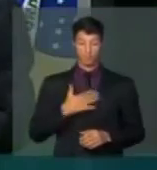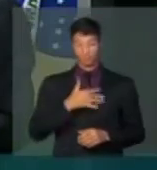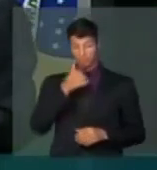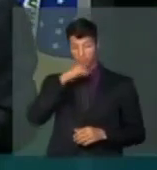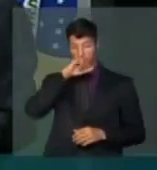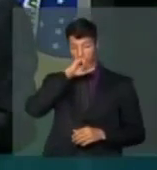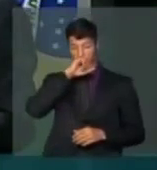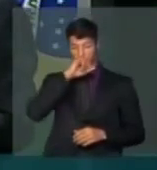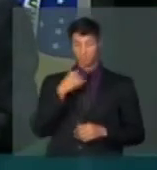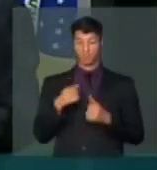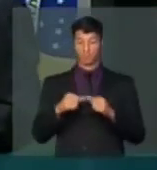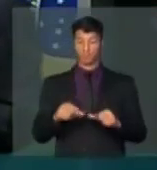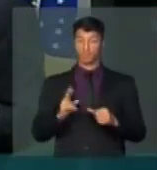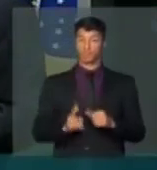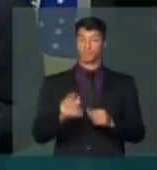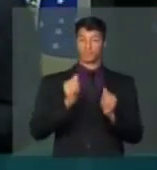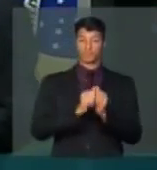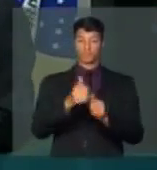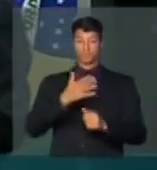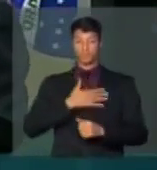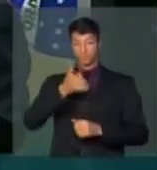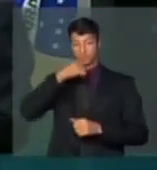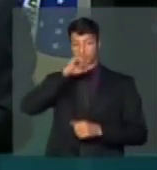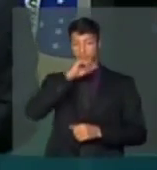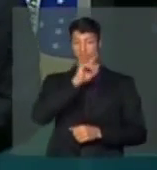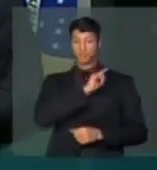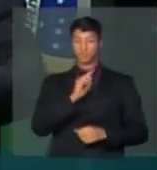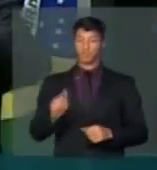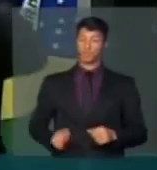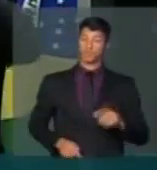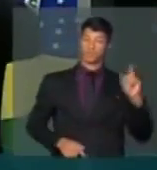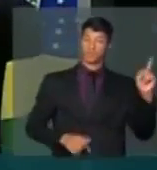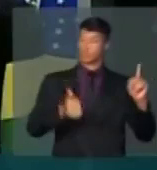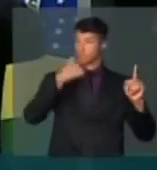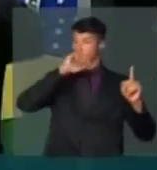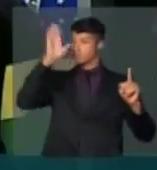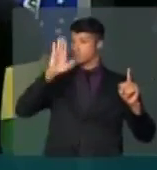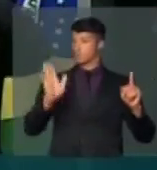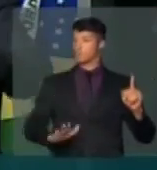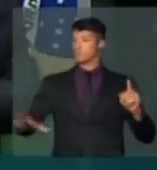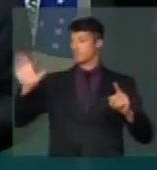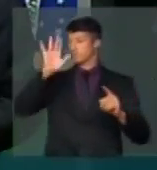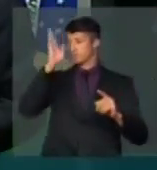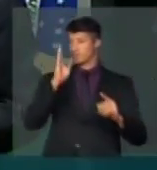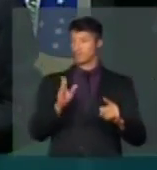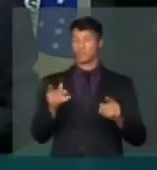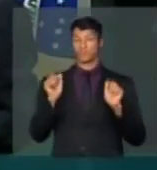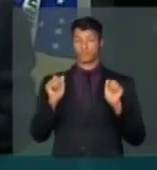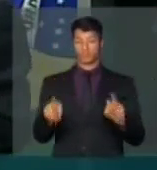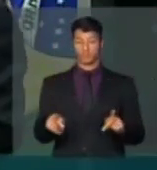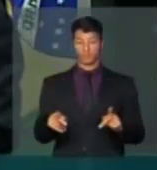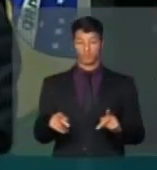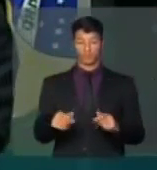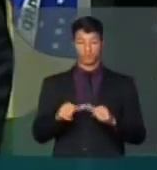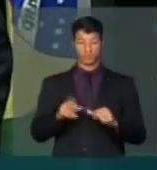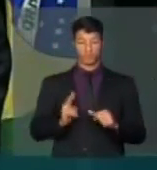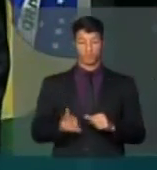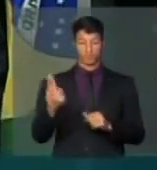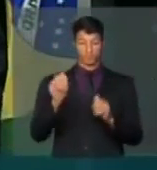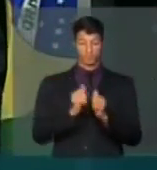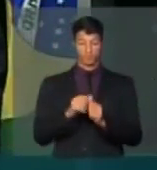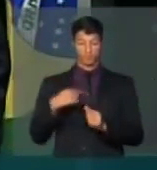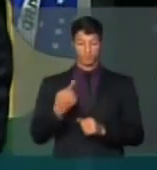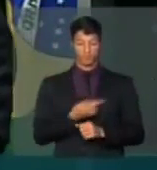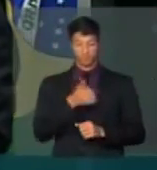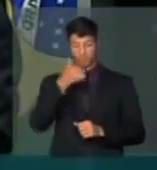mãe, eu vou ficar sempre com a minha mãe. Entre o governo e as mães do Brasil, as mães brasileiras aposentadas, eu vou ficar sempre com